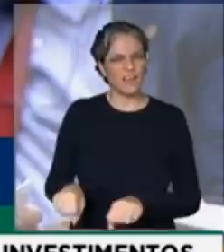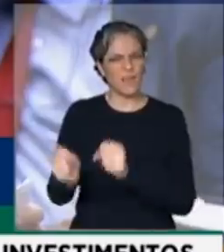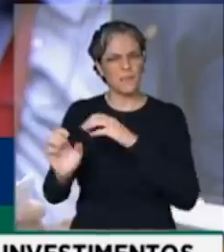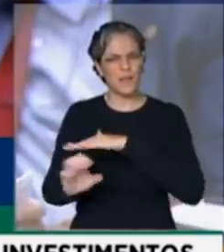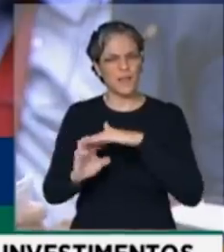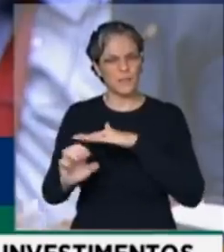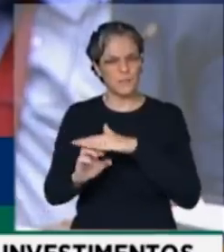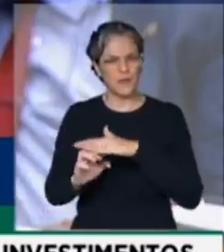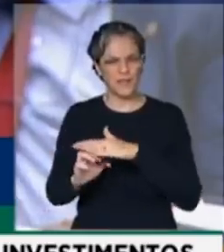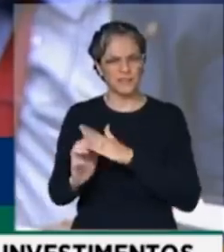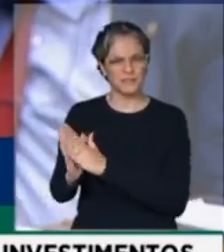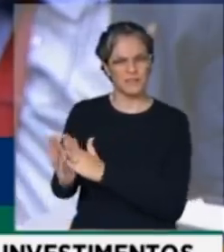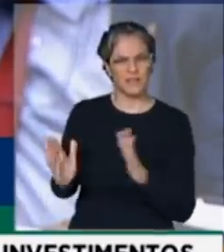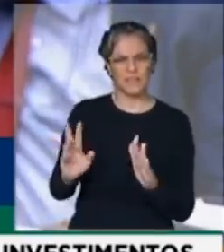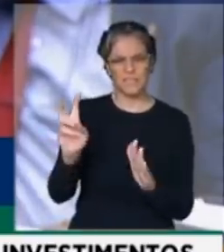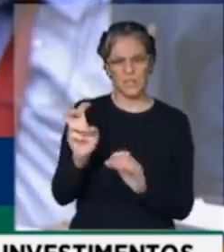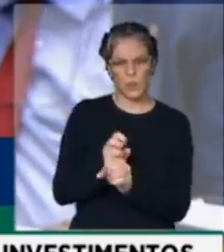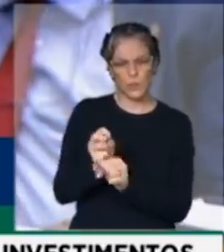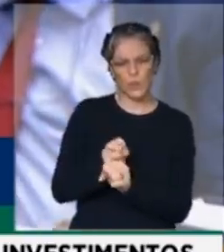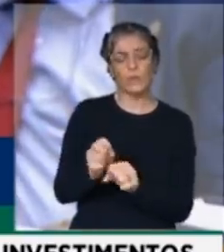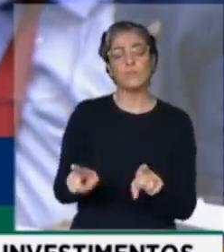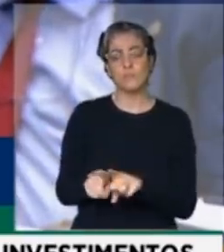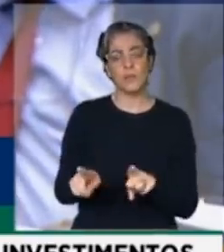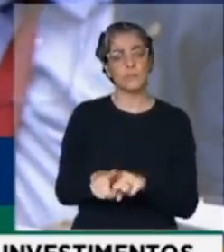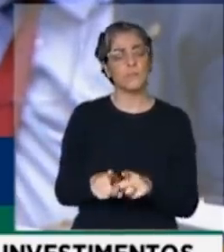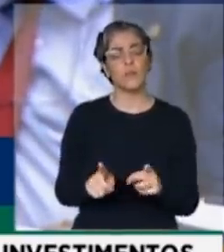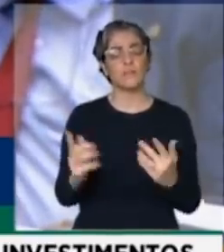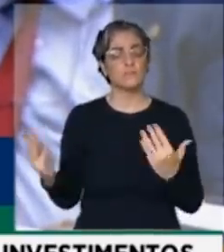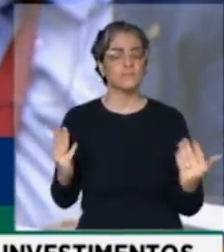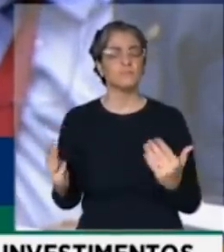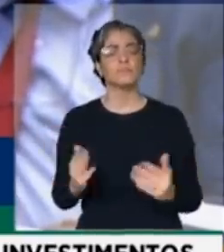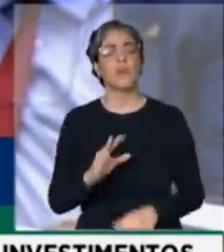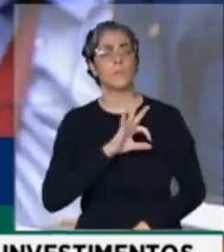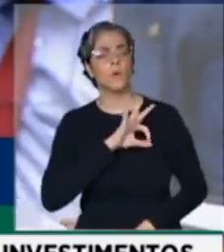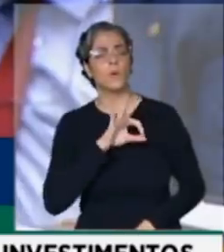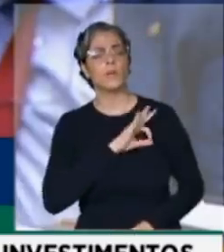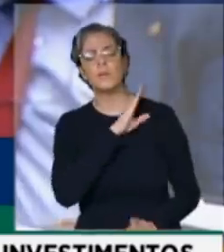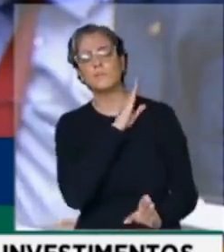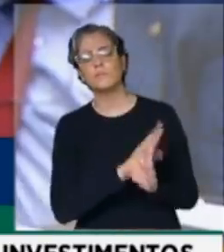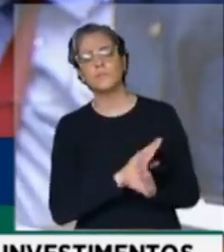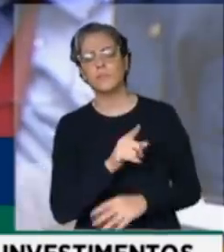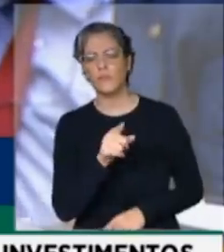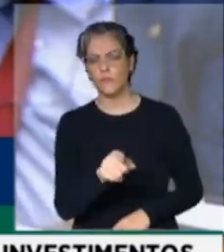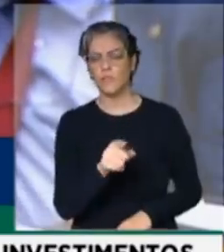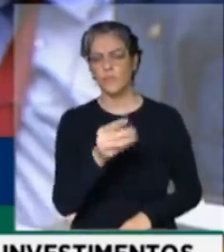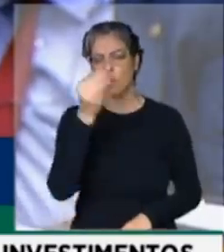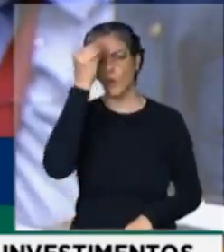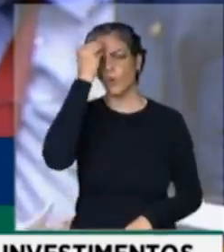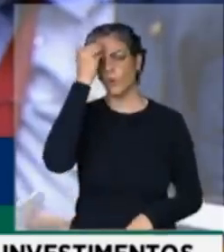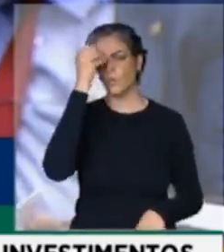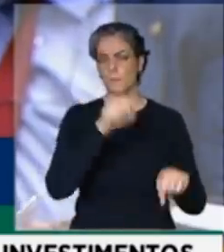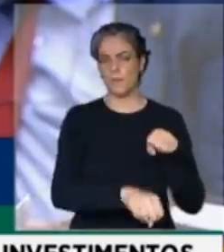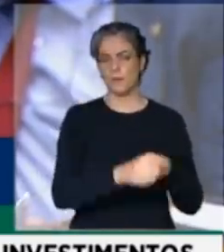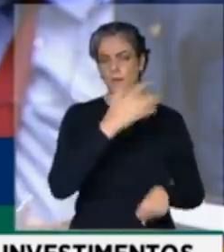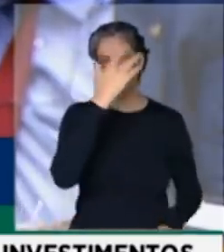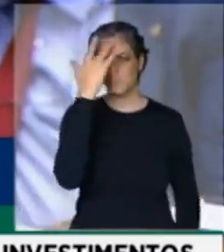a chance de você ser pego, por exemplo, num crime de homicídio, né, a chance da polícia descobrir que você é o autor de um crime de homicídio